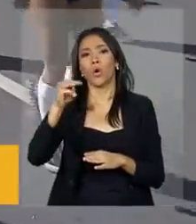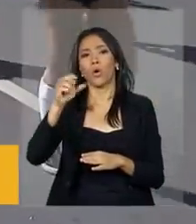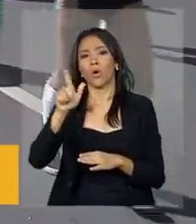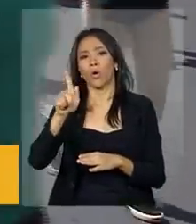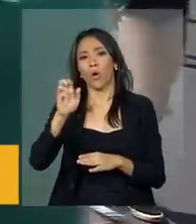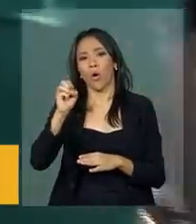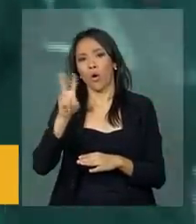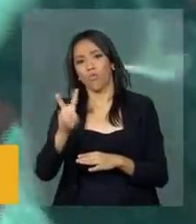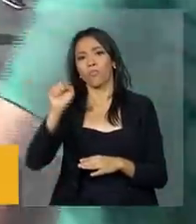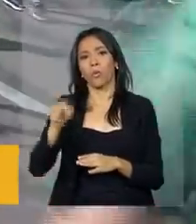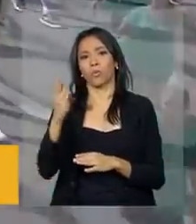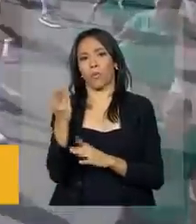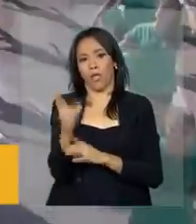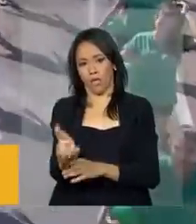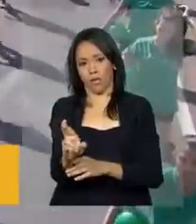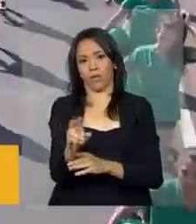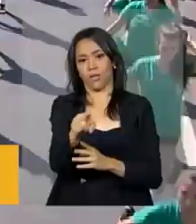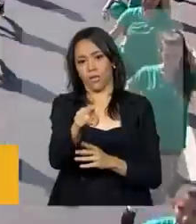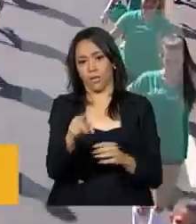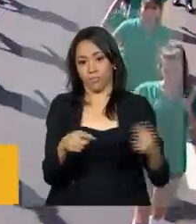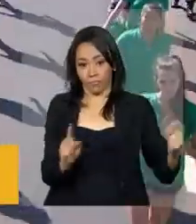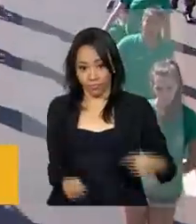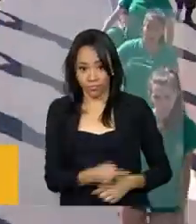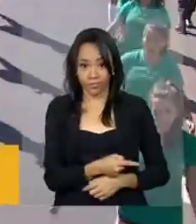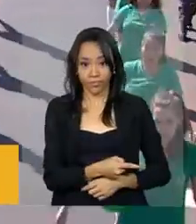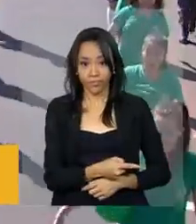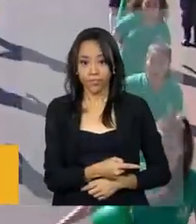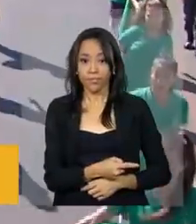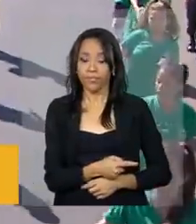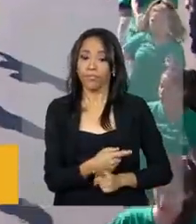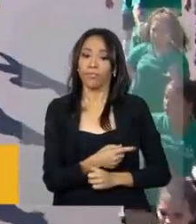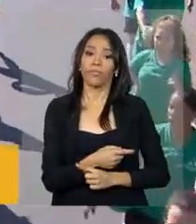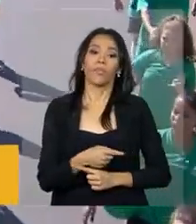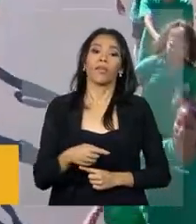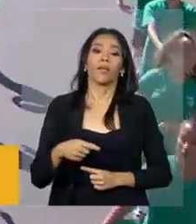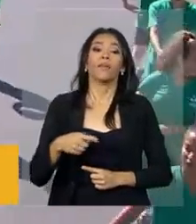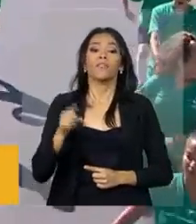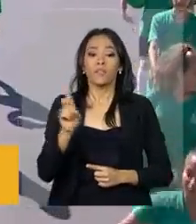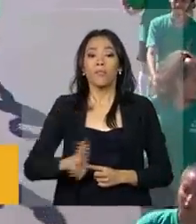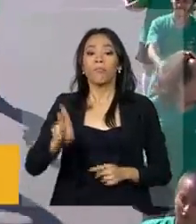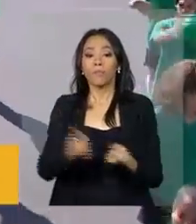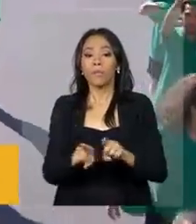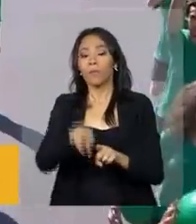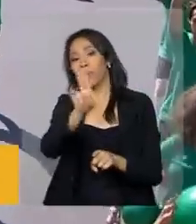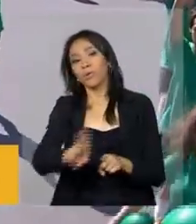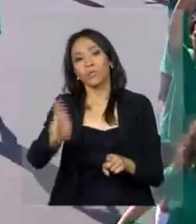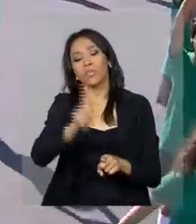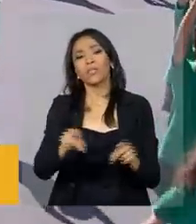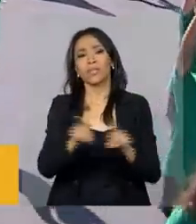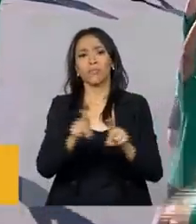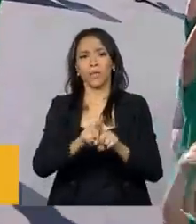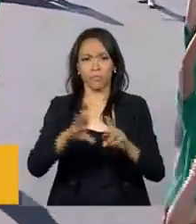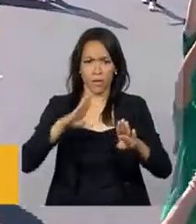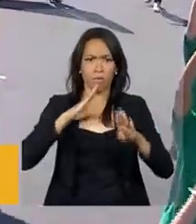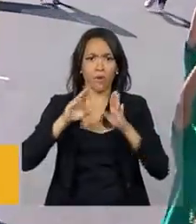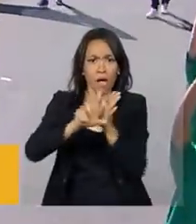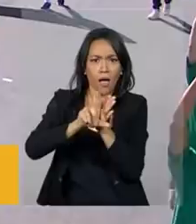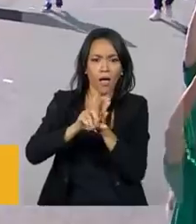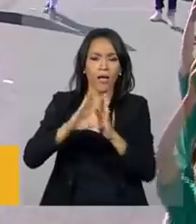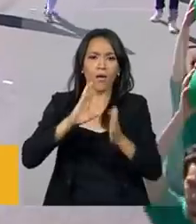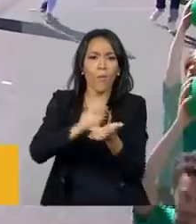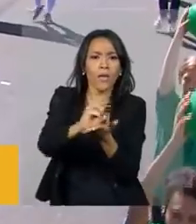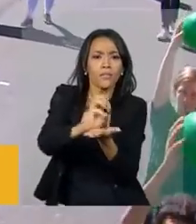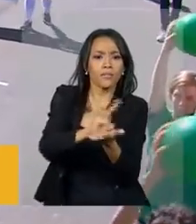nbr.gov.br. Você pode fazer, então, como os outros participantes e mandar mensagens pelo WhatsApp, o DDD é o 61 e o número é o